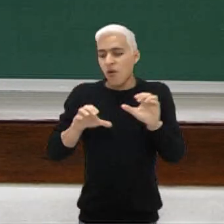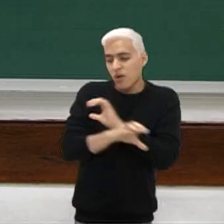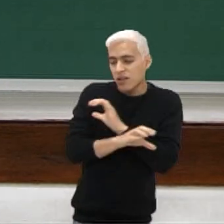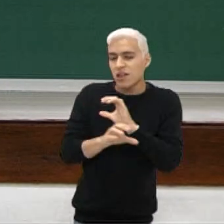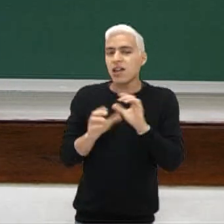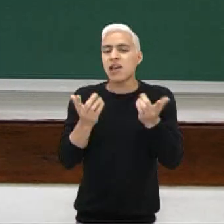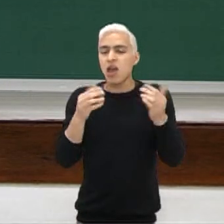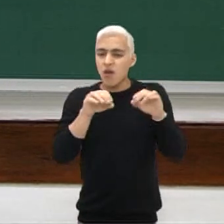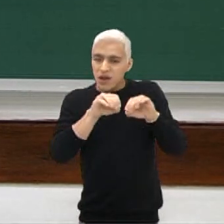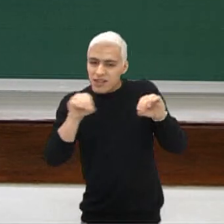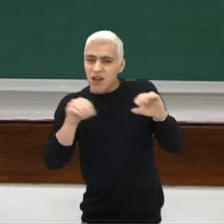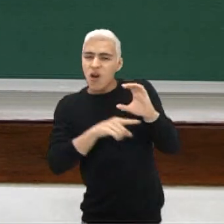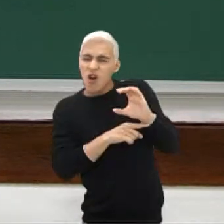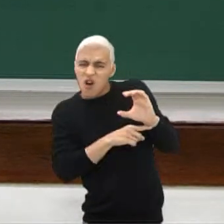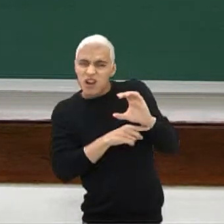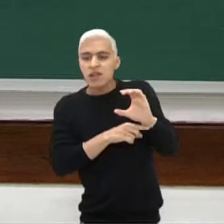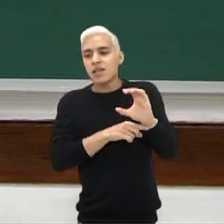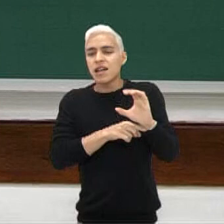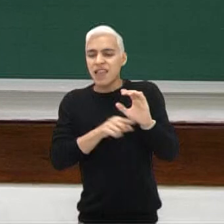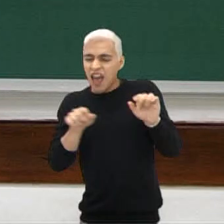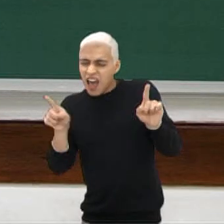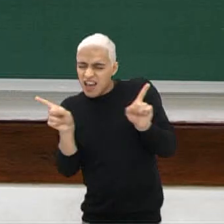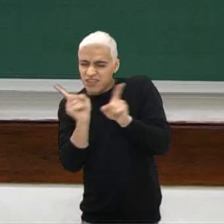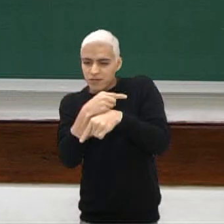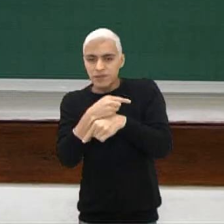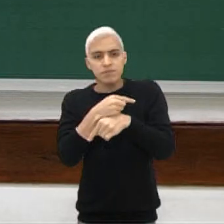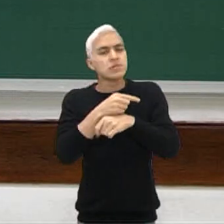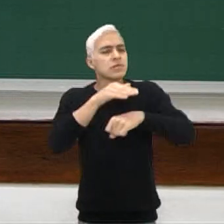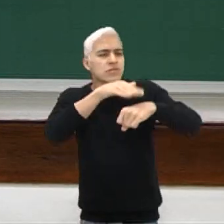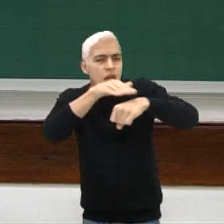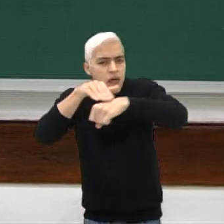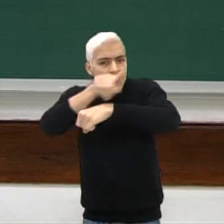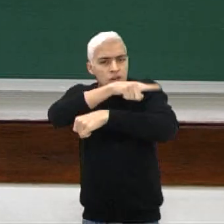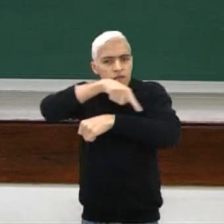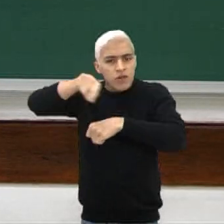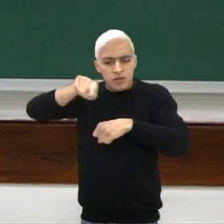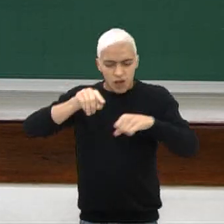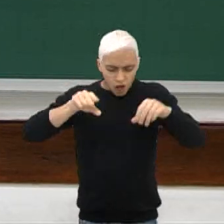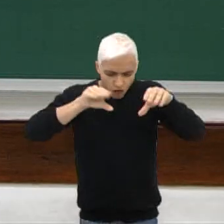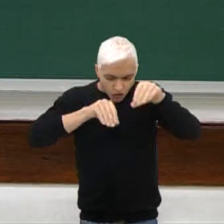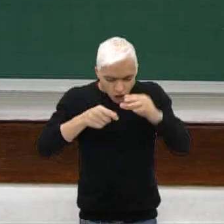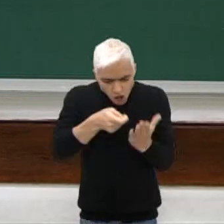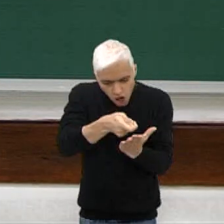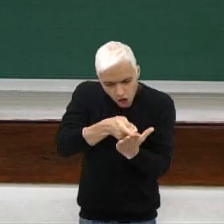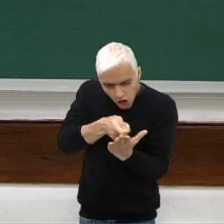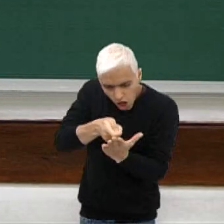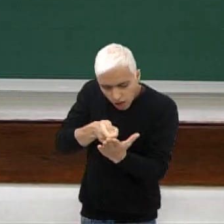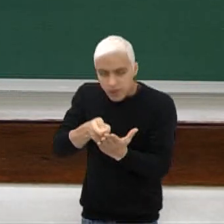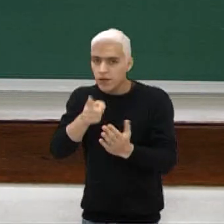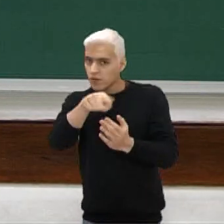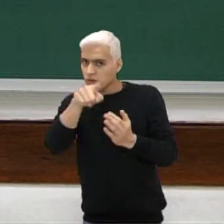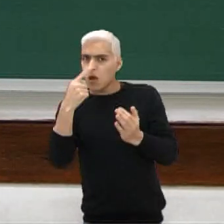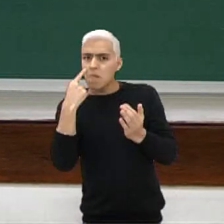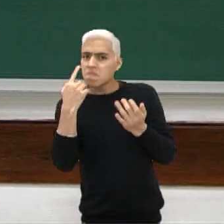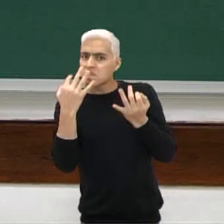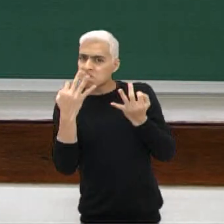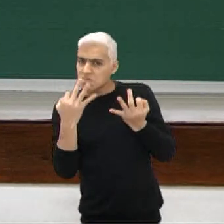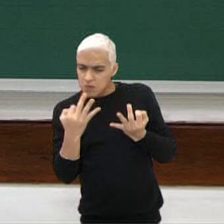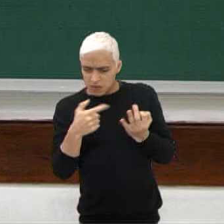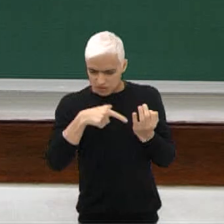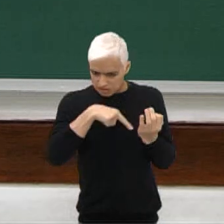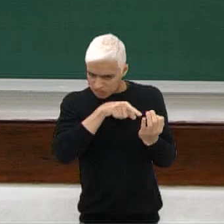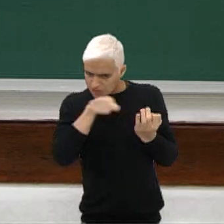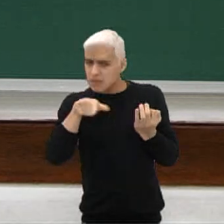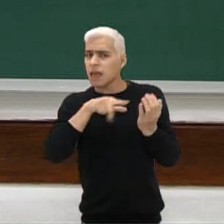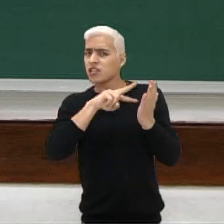oração coordenada adversativa. Um tempinho para vocês fazerem essa transformação, verifiquem se ficou com sentido